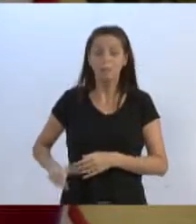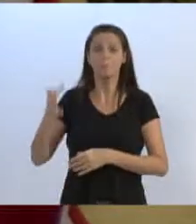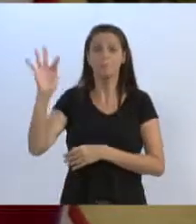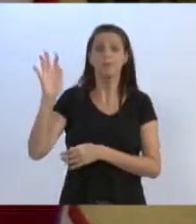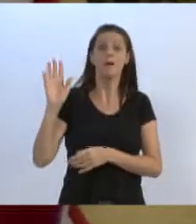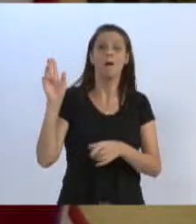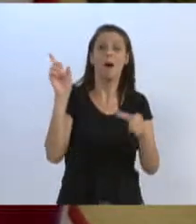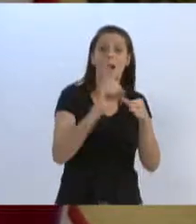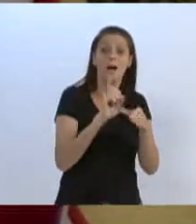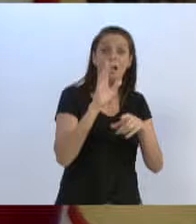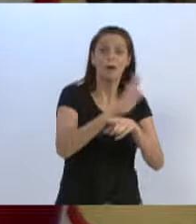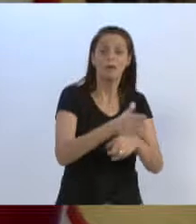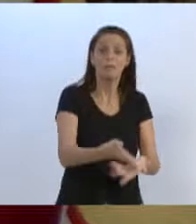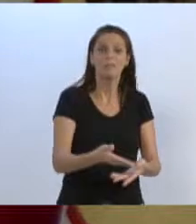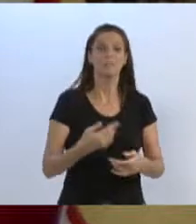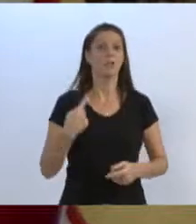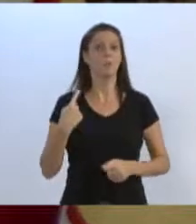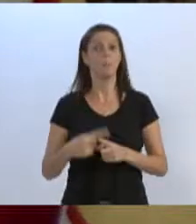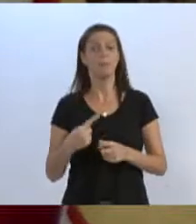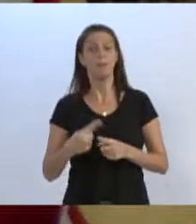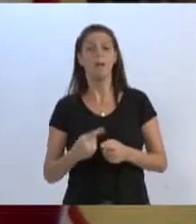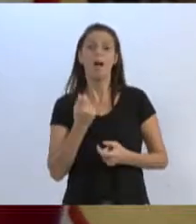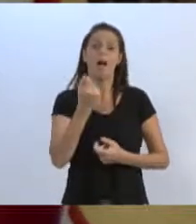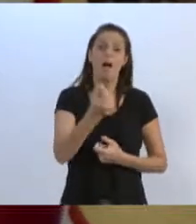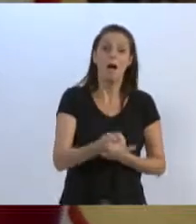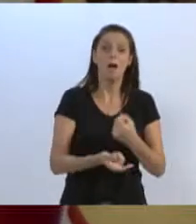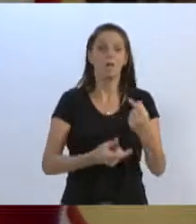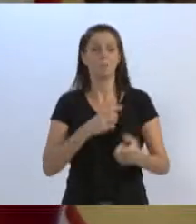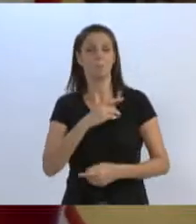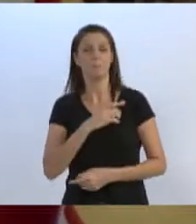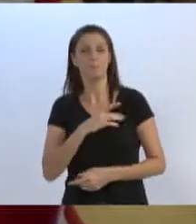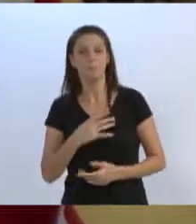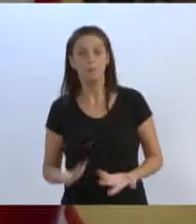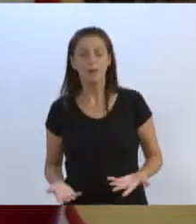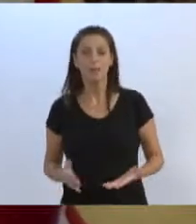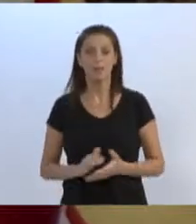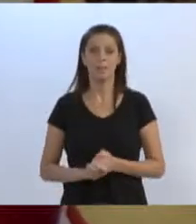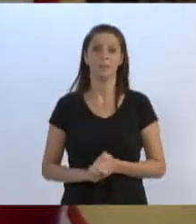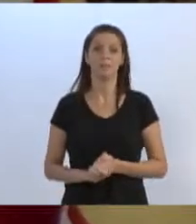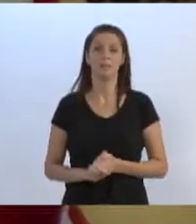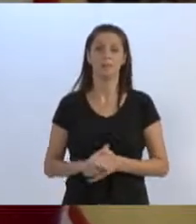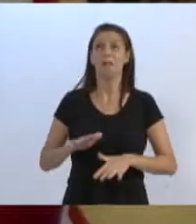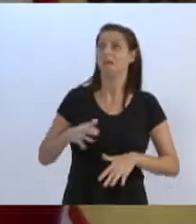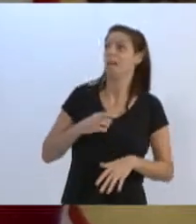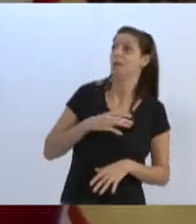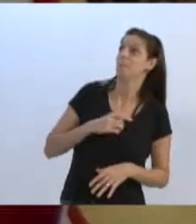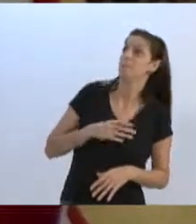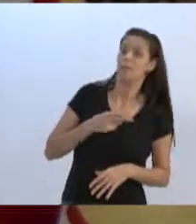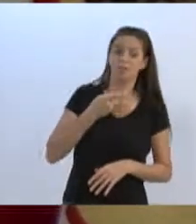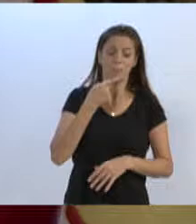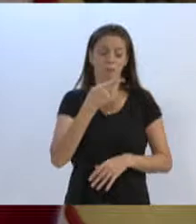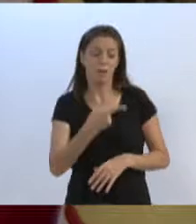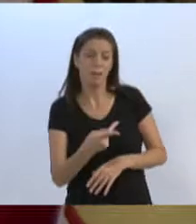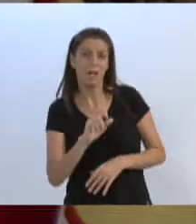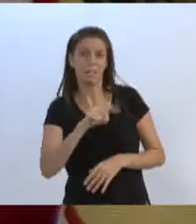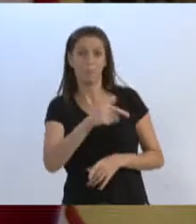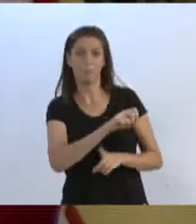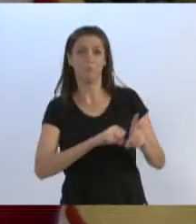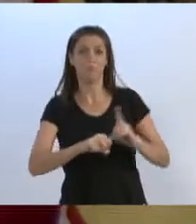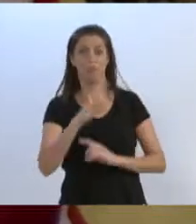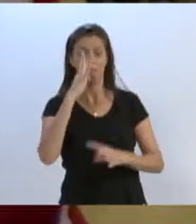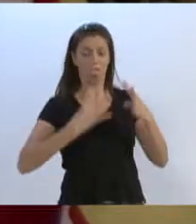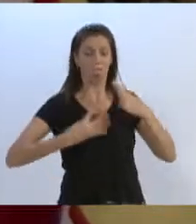Por conta de alguns medos, por conta de, eu não vou falar isso, que não é isso que a sociedade quer escutar. Ouça a